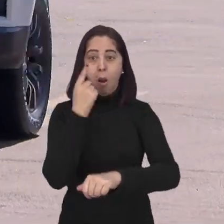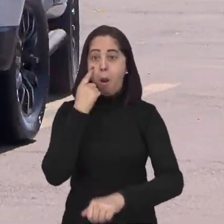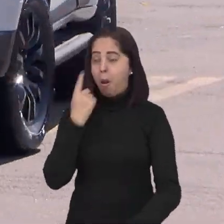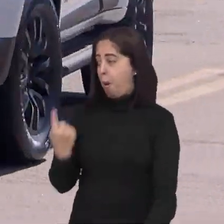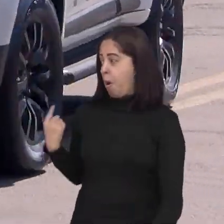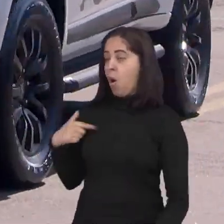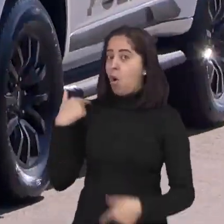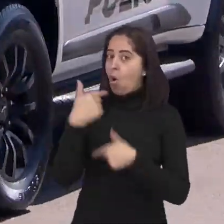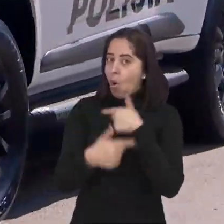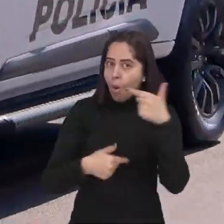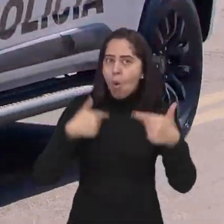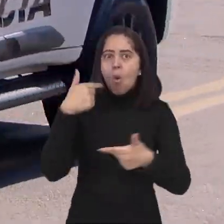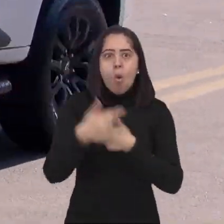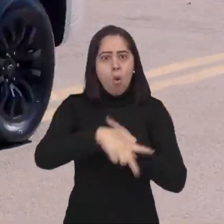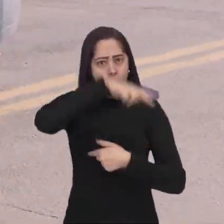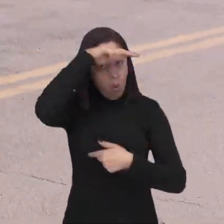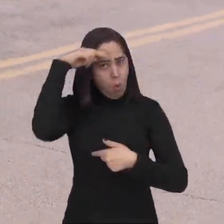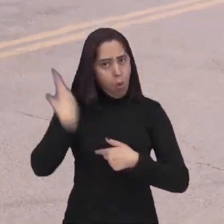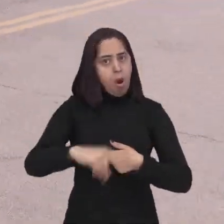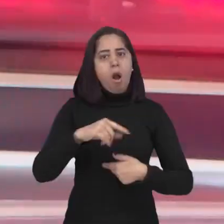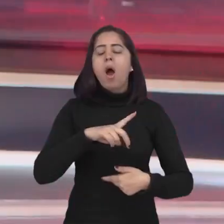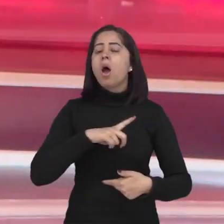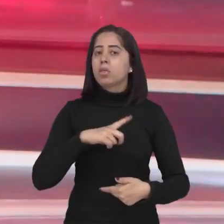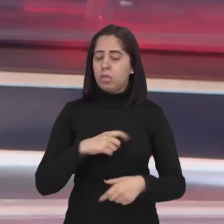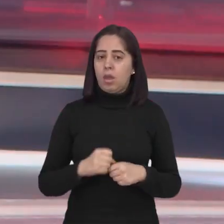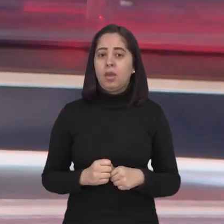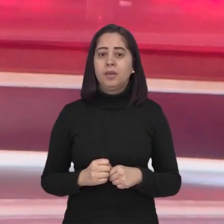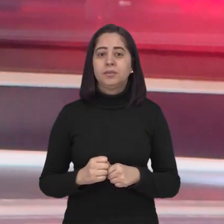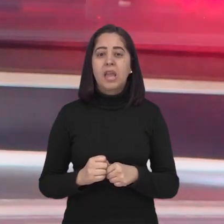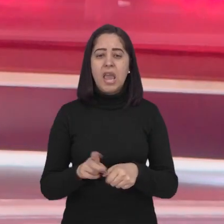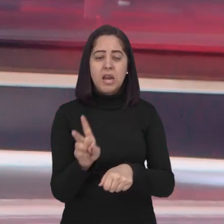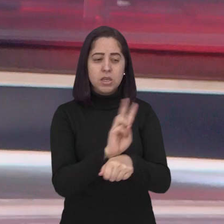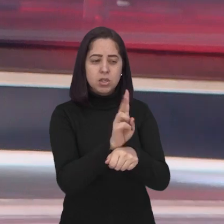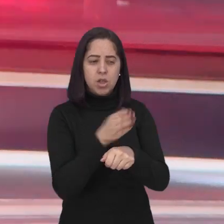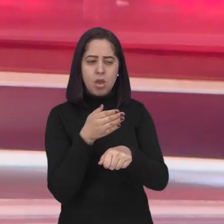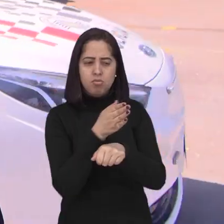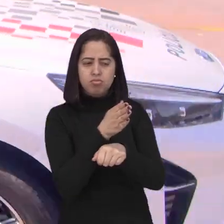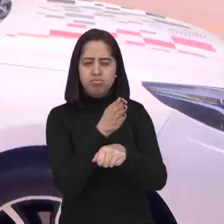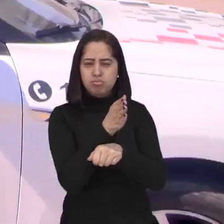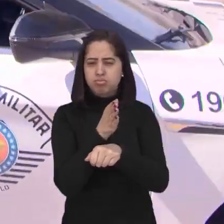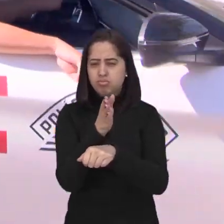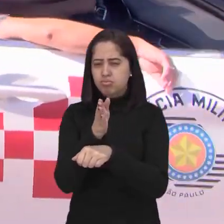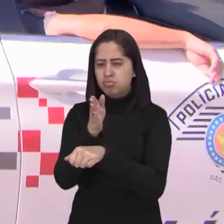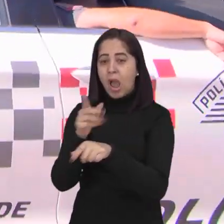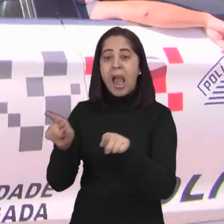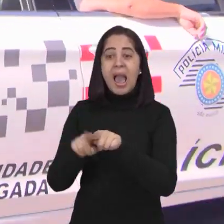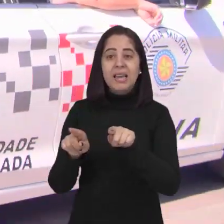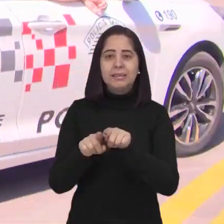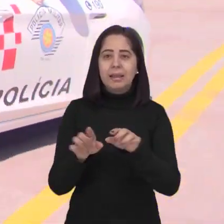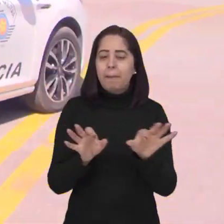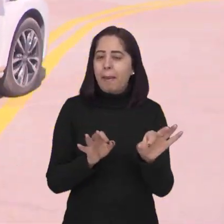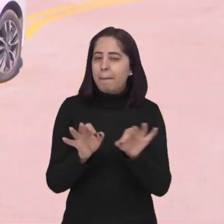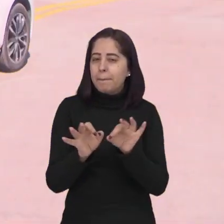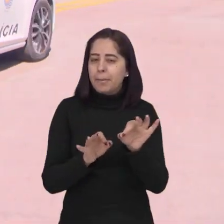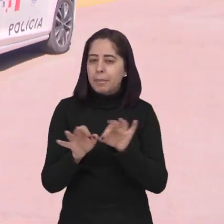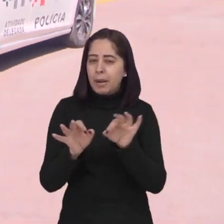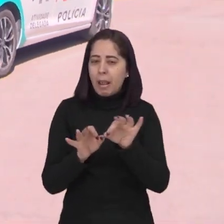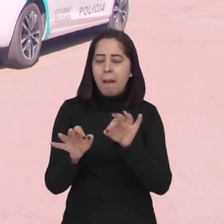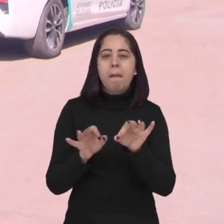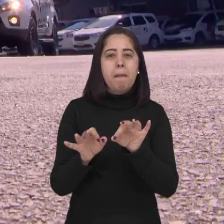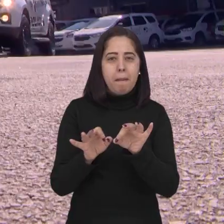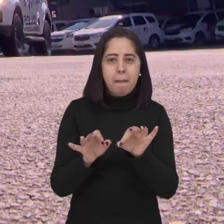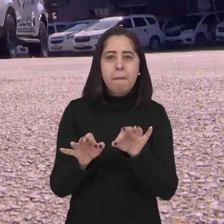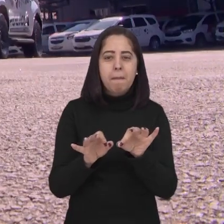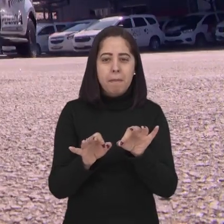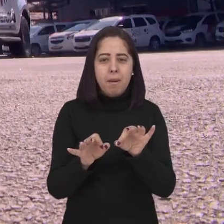E olha, trabalho é o que não falta. Além das ações de rotina, os agentes planejam operações